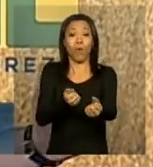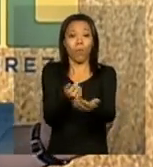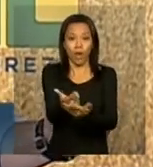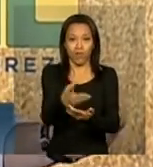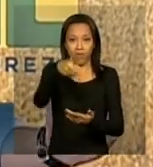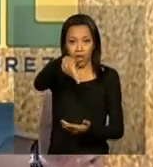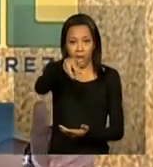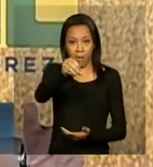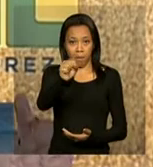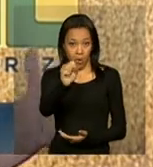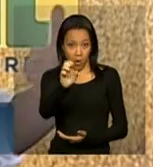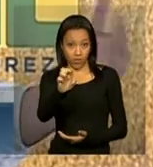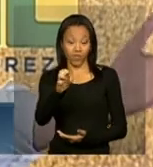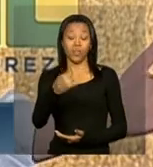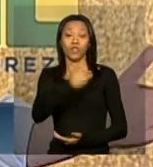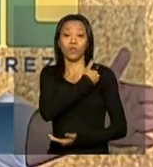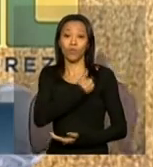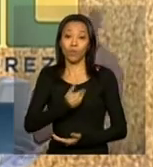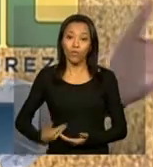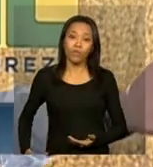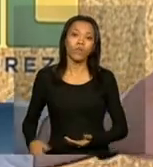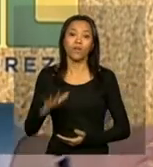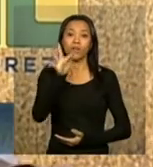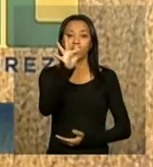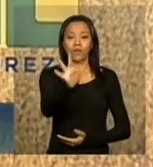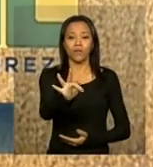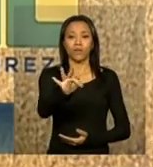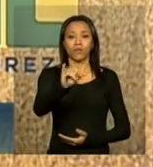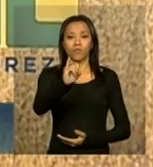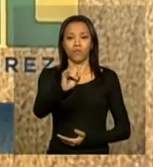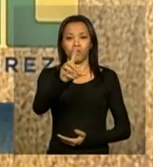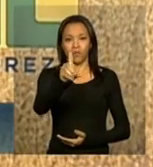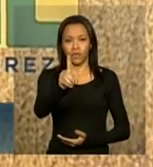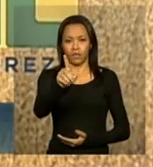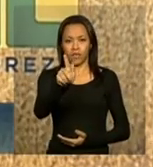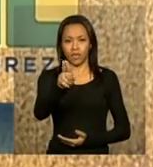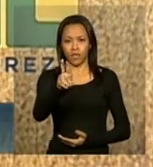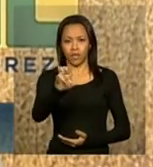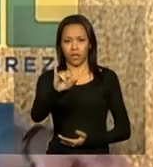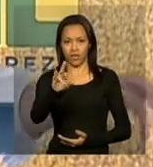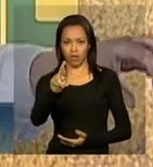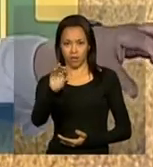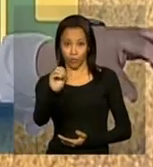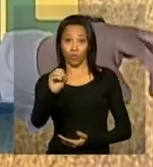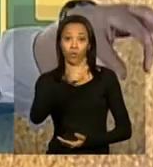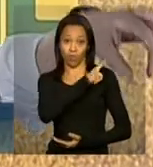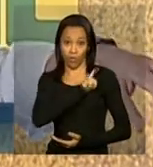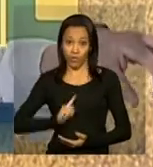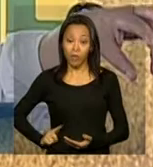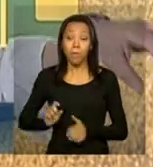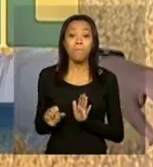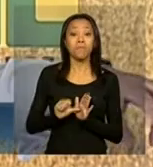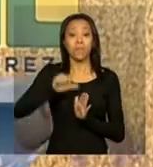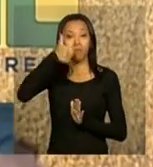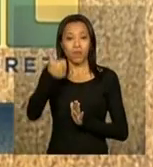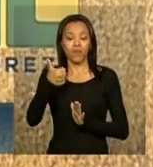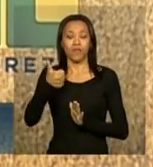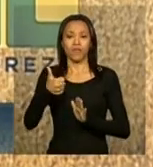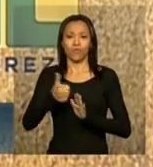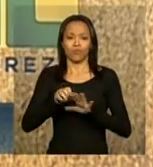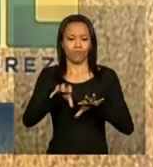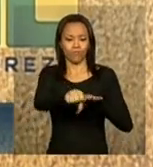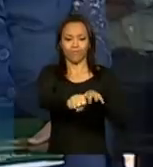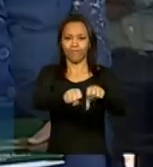no governo Figueiredo, no final dos anos 70, o governo Figueiredo resolveu fazer o primeiro assentamento de